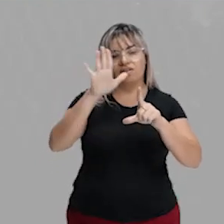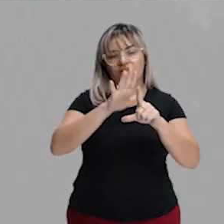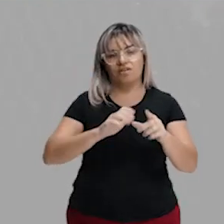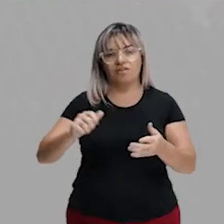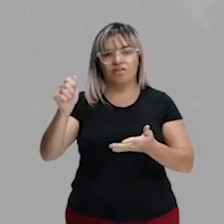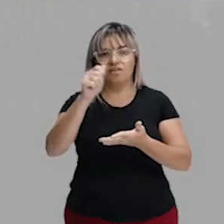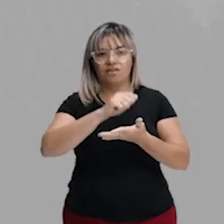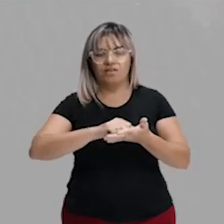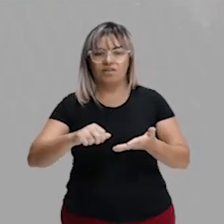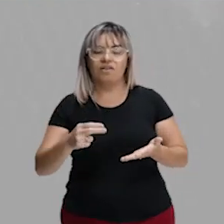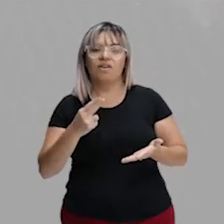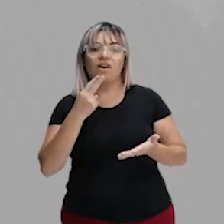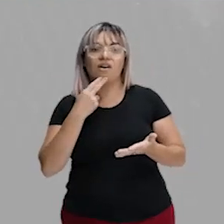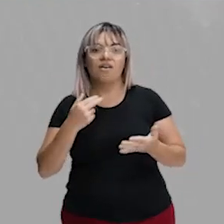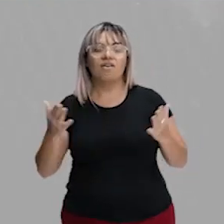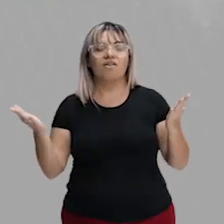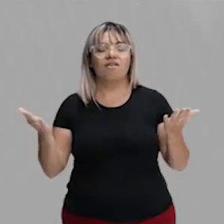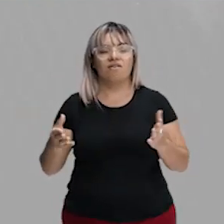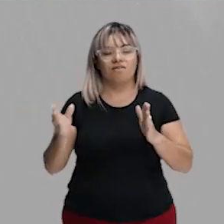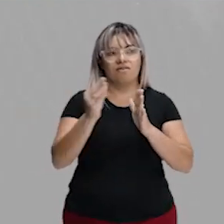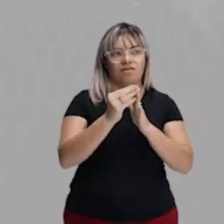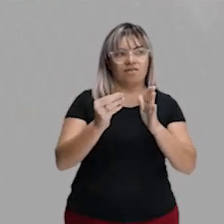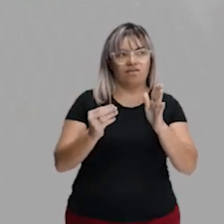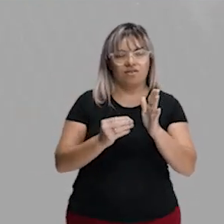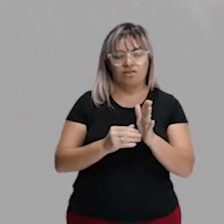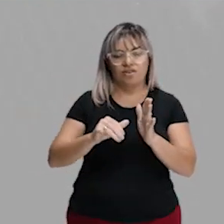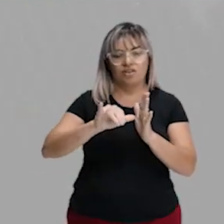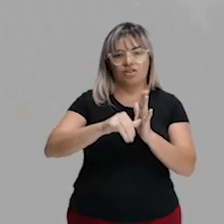vamos falar sobre geradores e receptores, né?